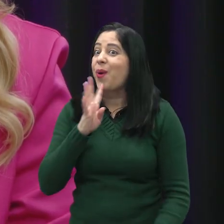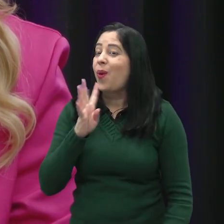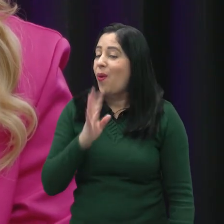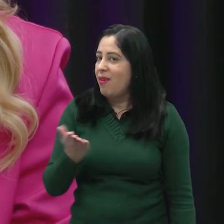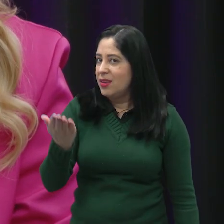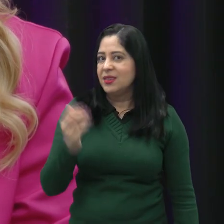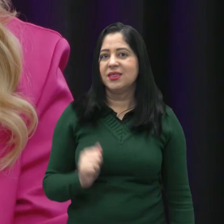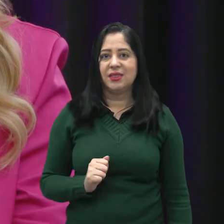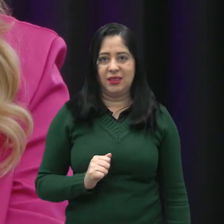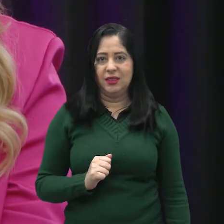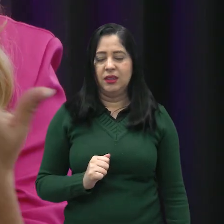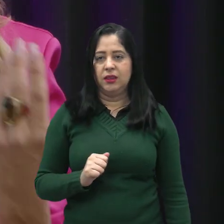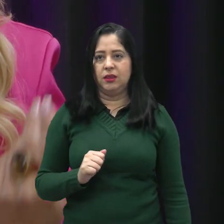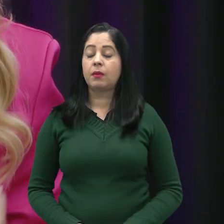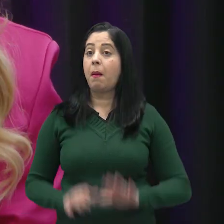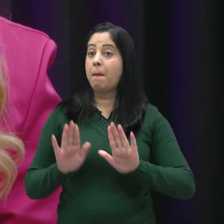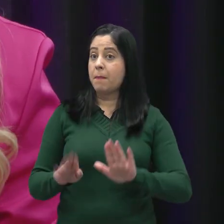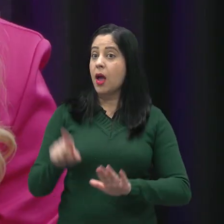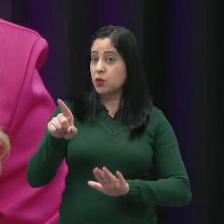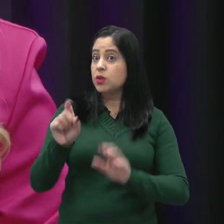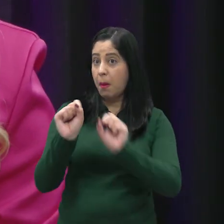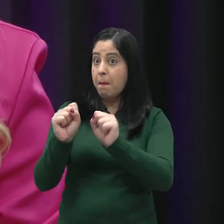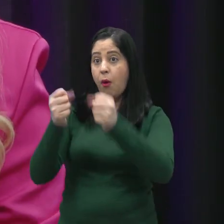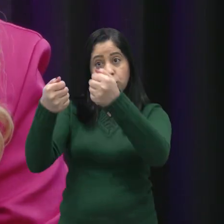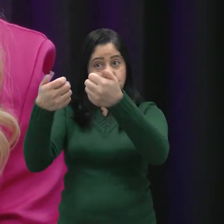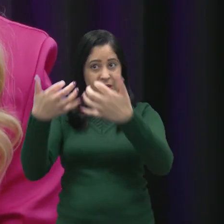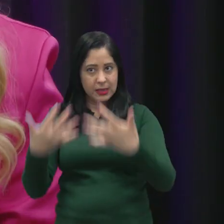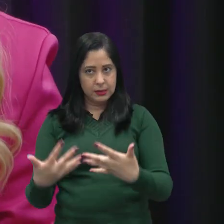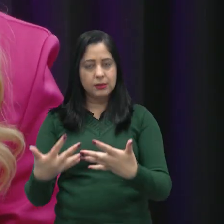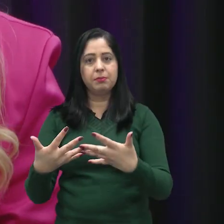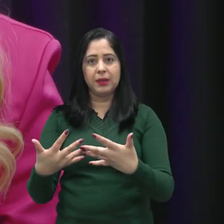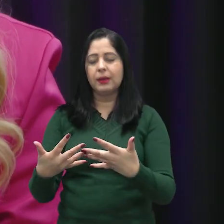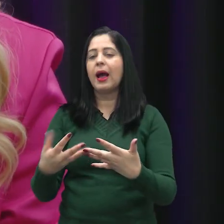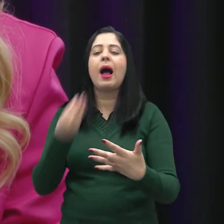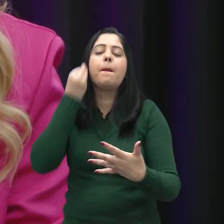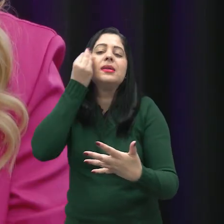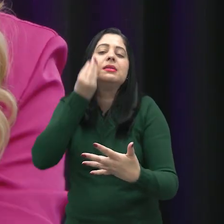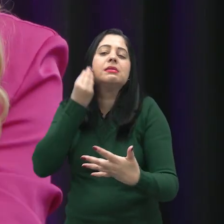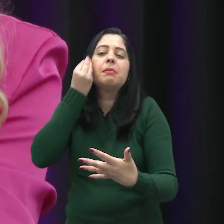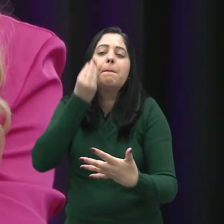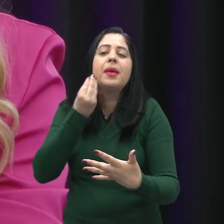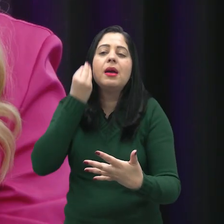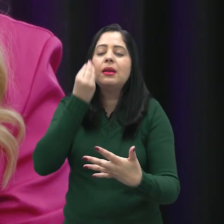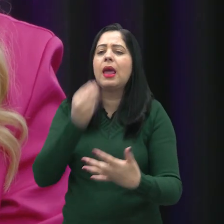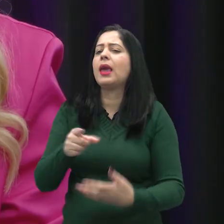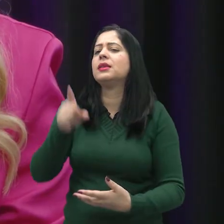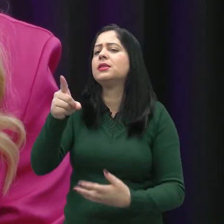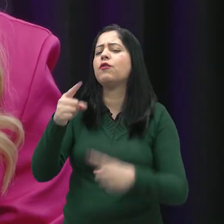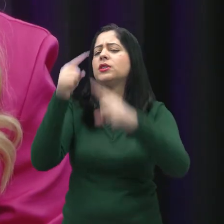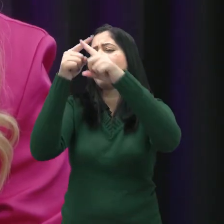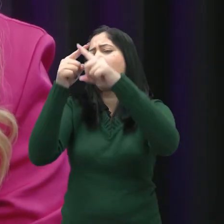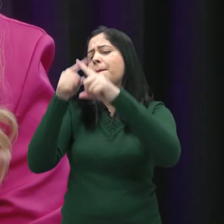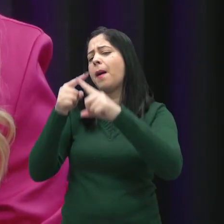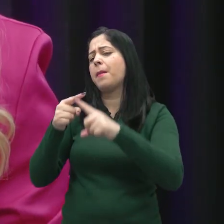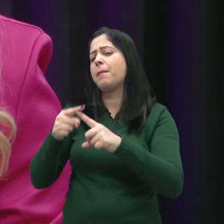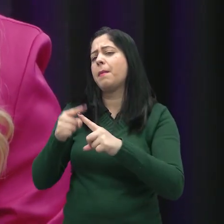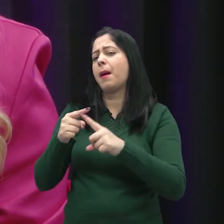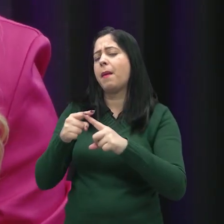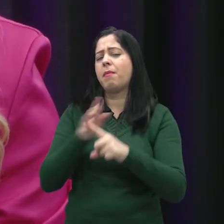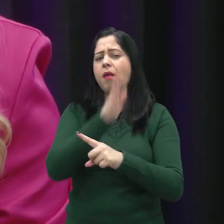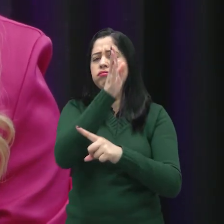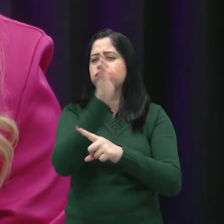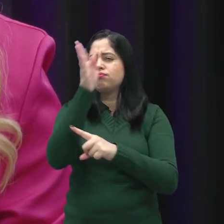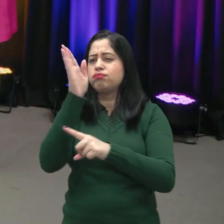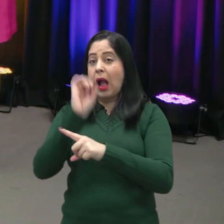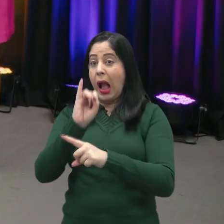né? E também para que a pessoa que está em casa, que talvez é um atleta, possa se inspirar na sua história, quem sabe um dia pode ser